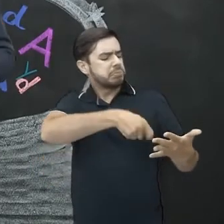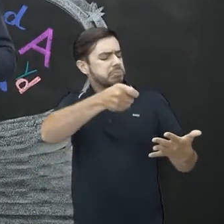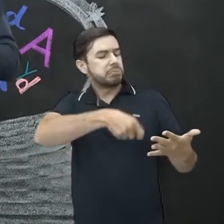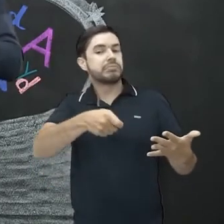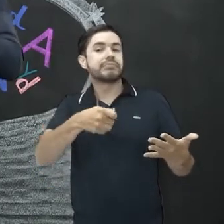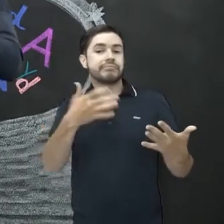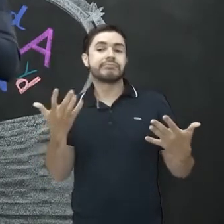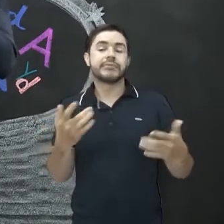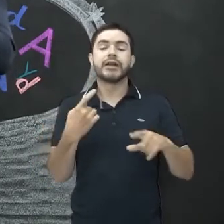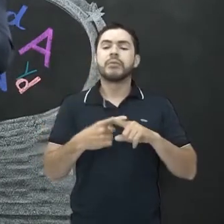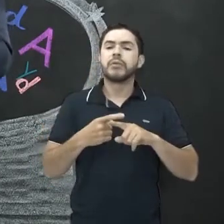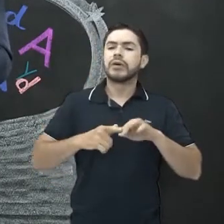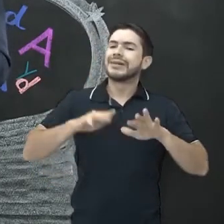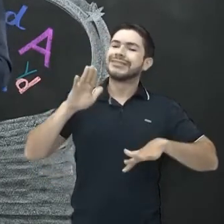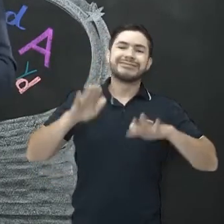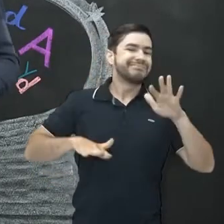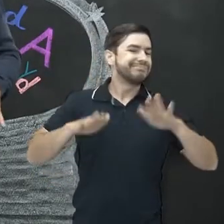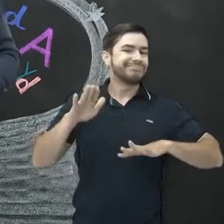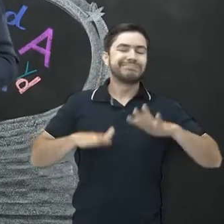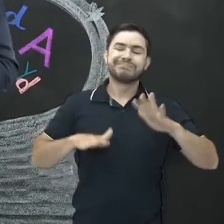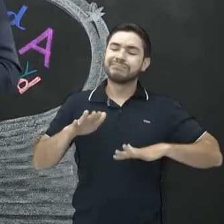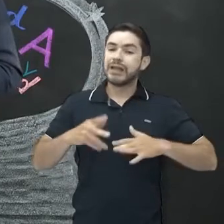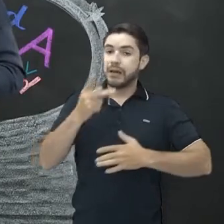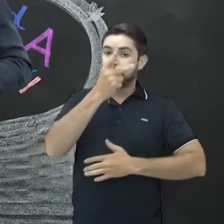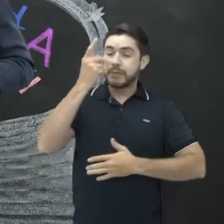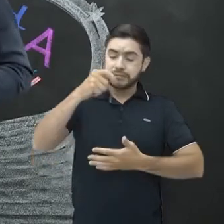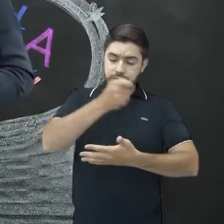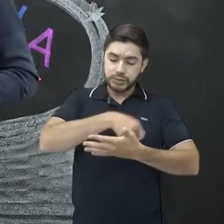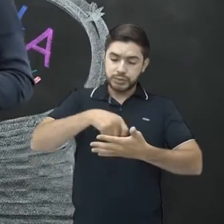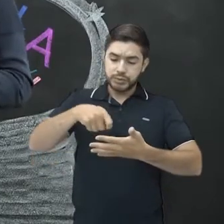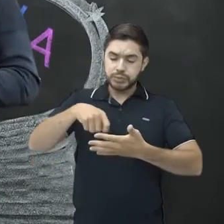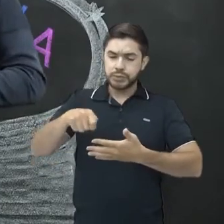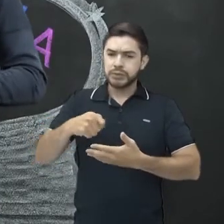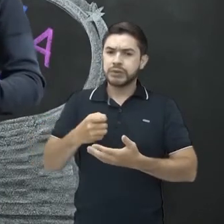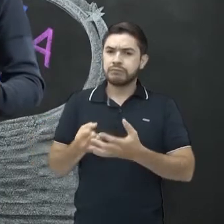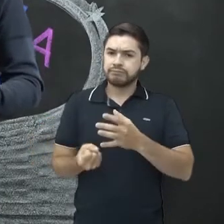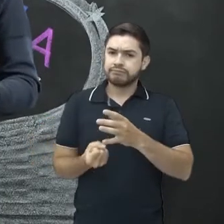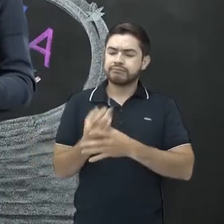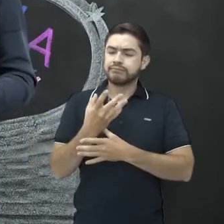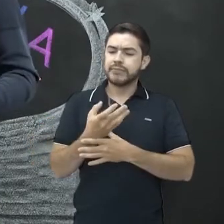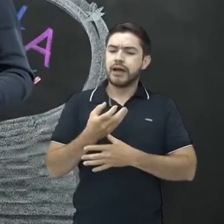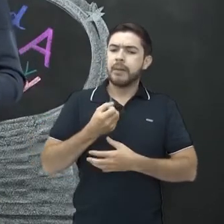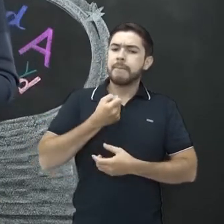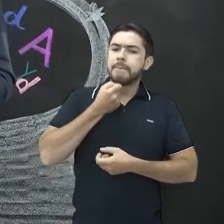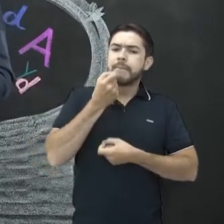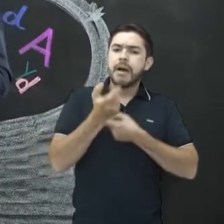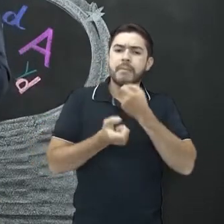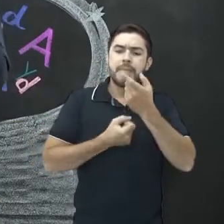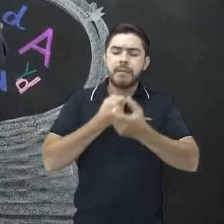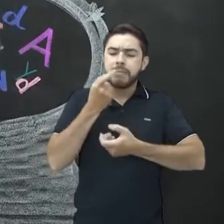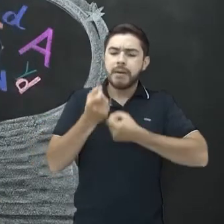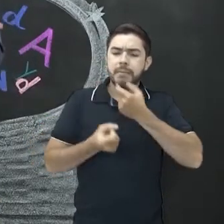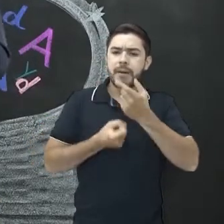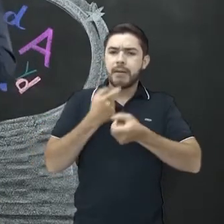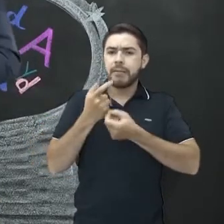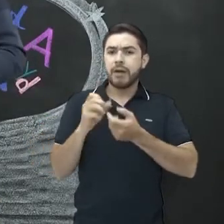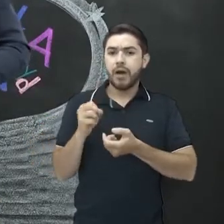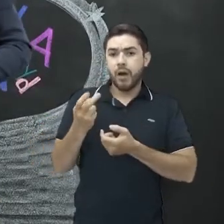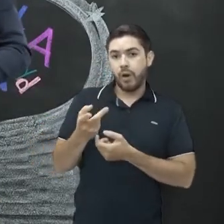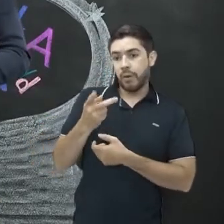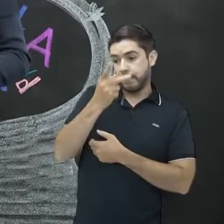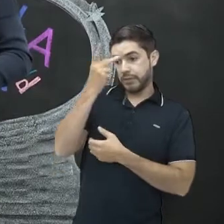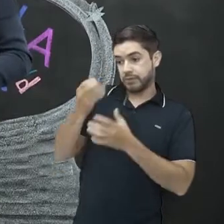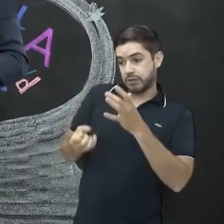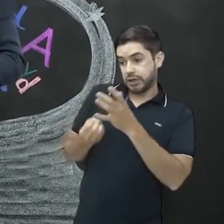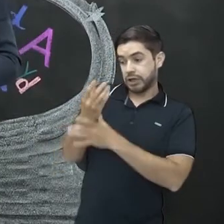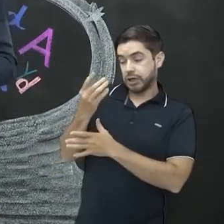isso porque nem sempre a pessoa que está fazendo a exposição foi aquela que elaborou a fala, embora o ideal seja que tanto o autor do texto quanto o